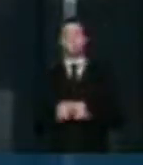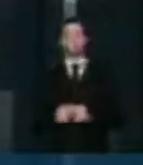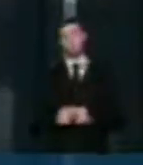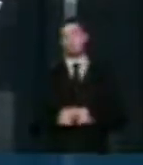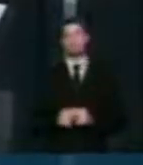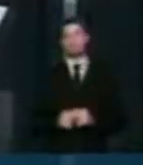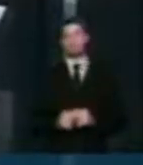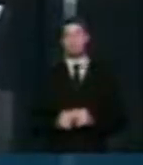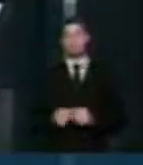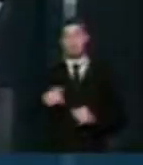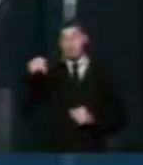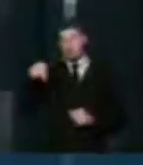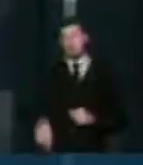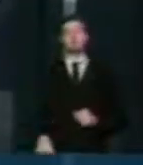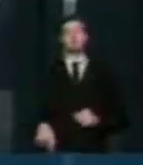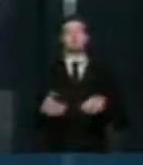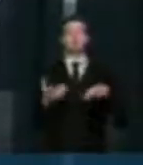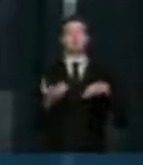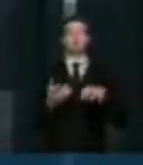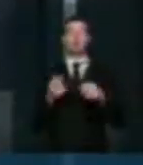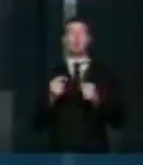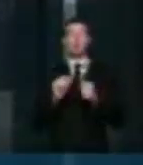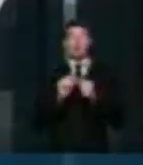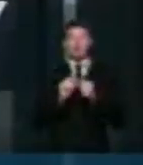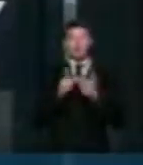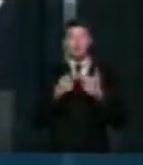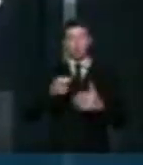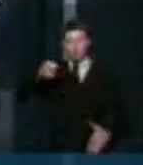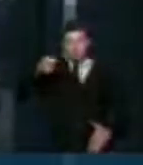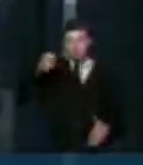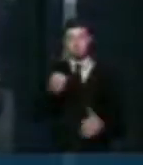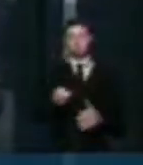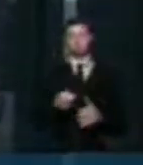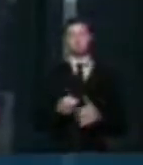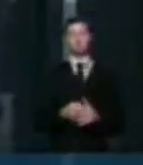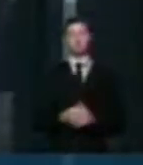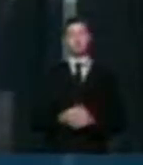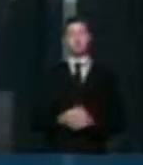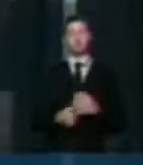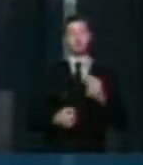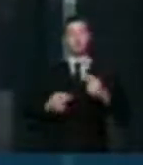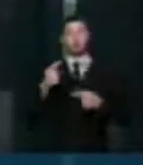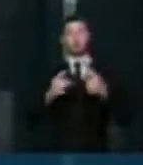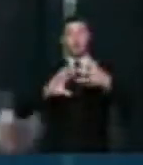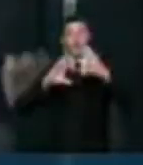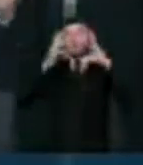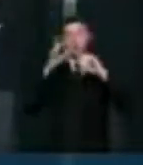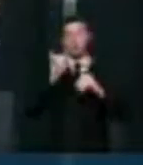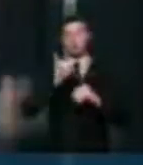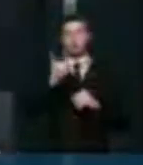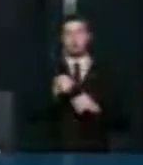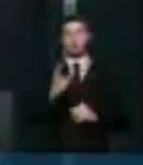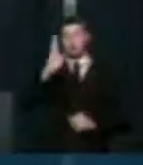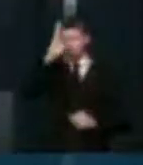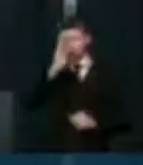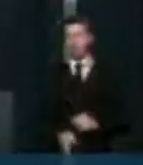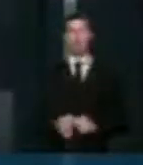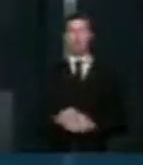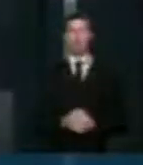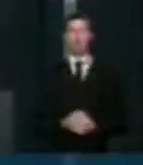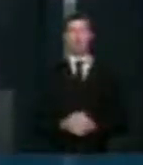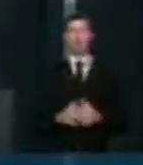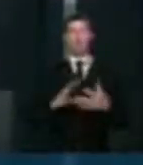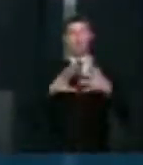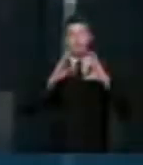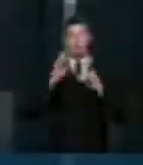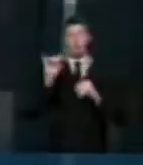precisamos que o parlamento planeje uma agenda impositiva e comece a discutir uma reforma tributária já. Uma reforma